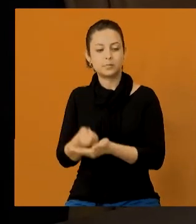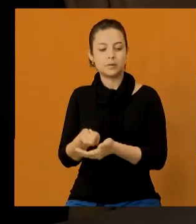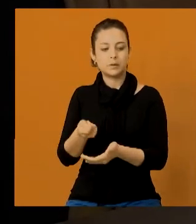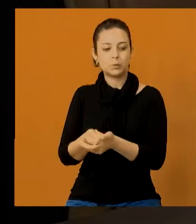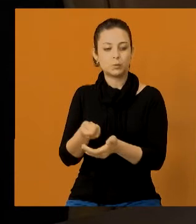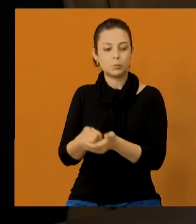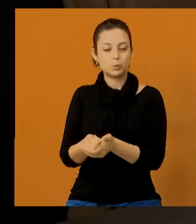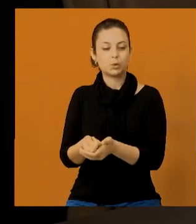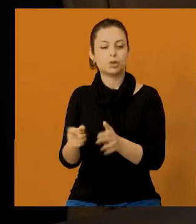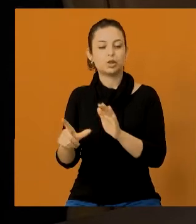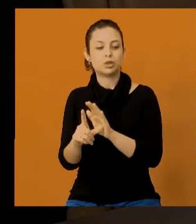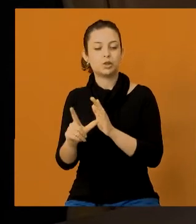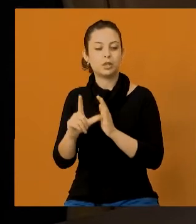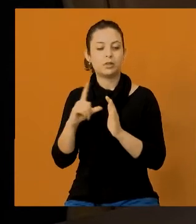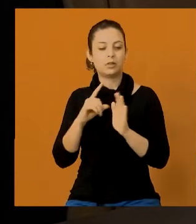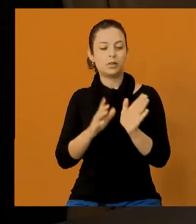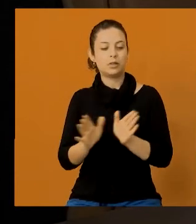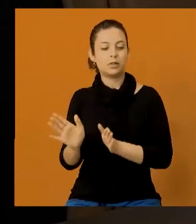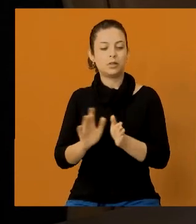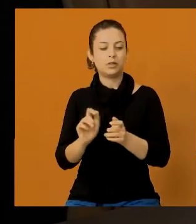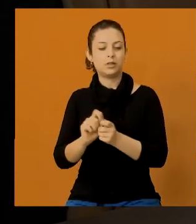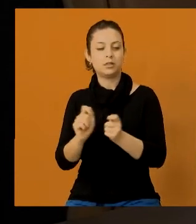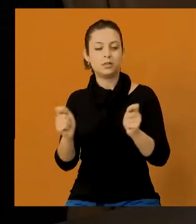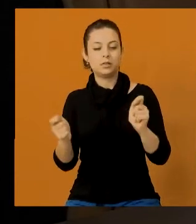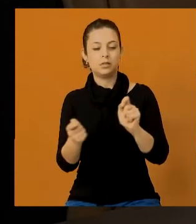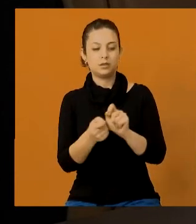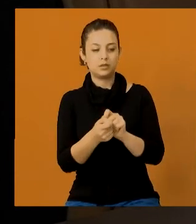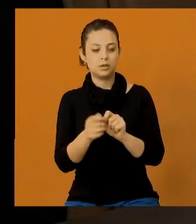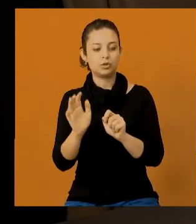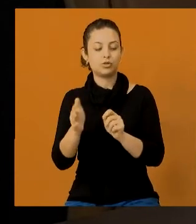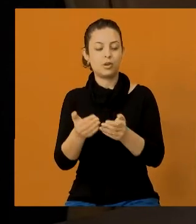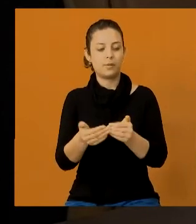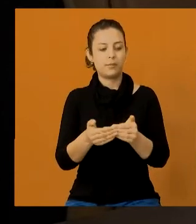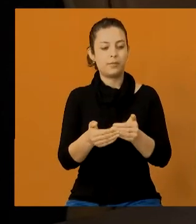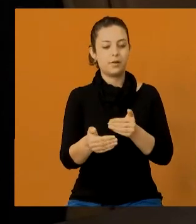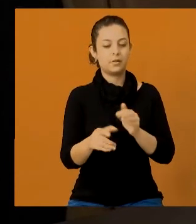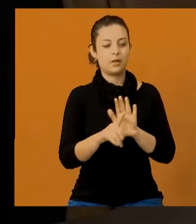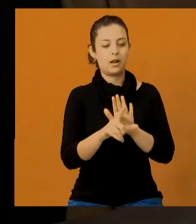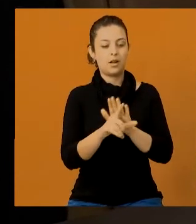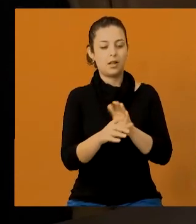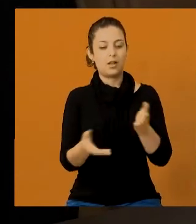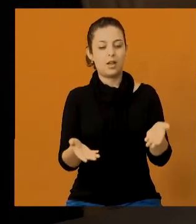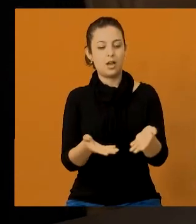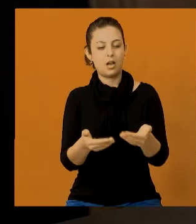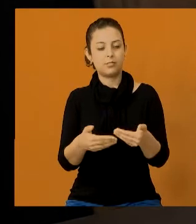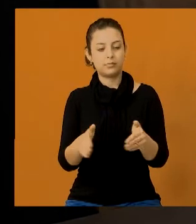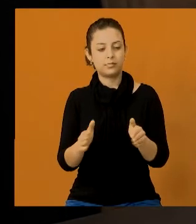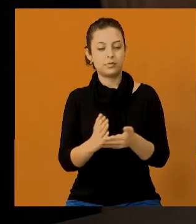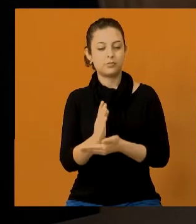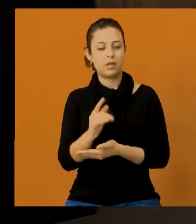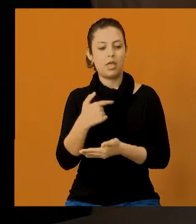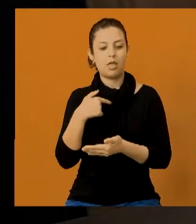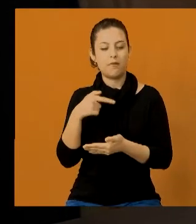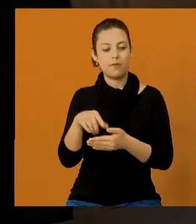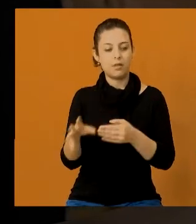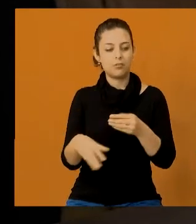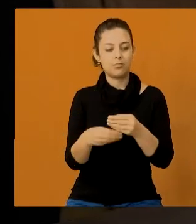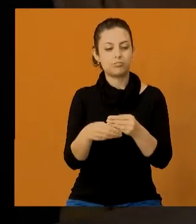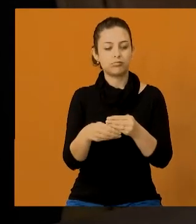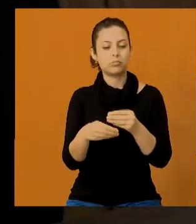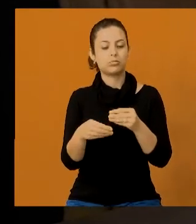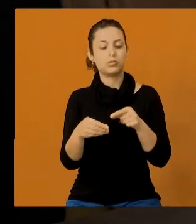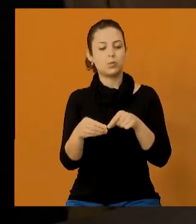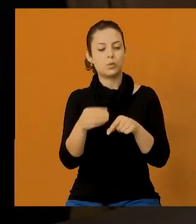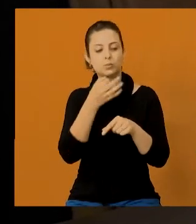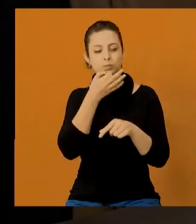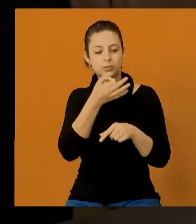os comerciantes a fazer as adaptações, já a partir da lei em vigor. Aí eu entrei com a emenda,